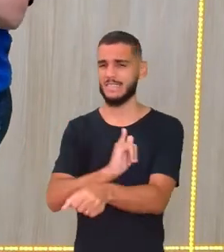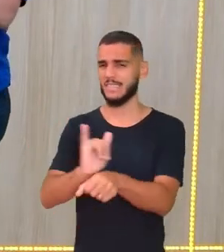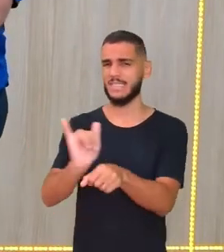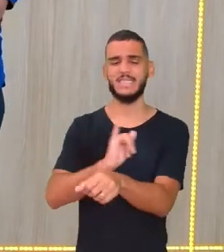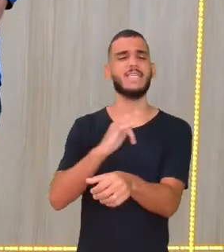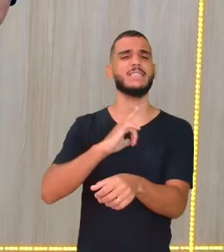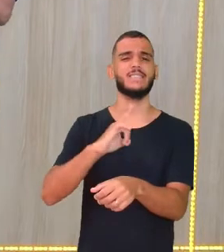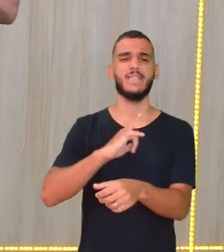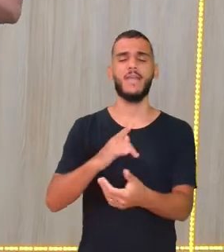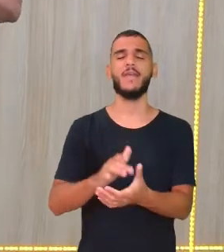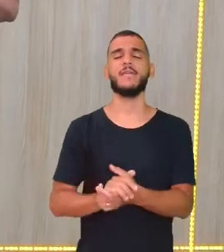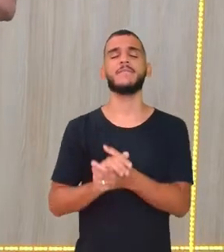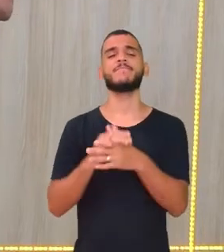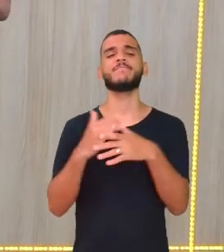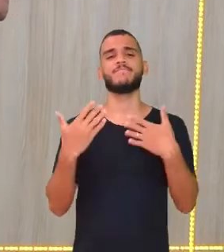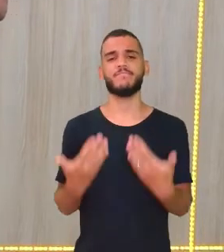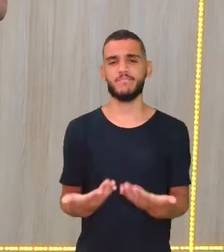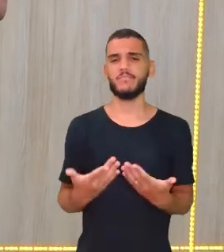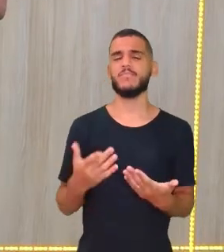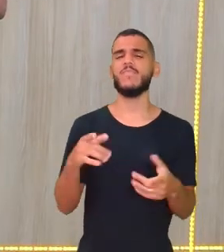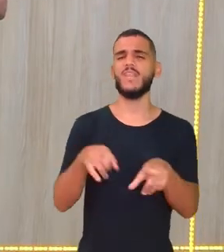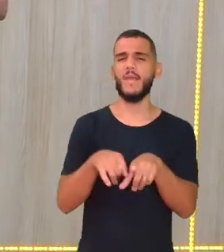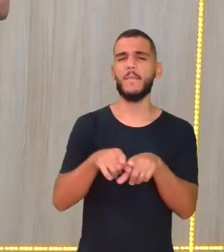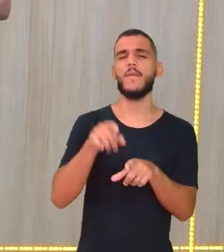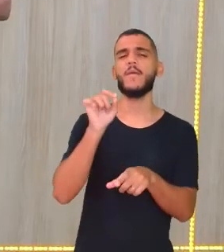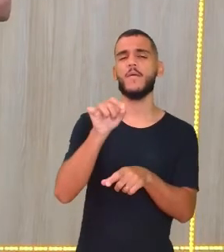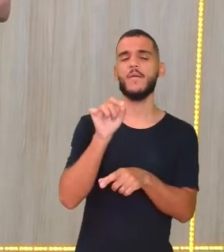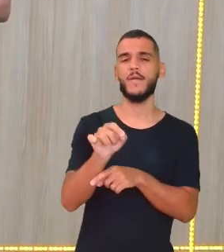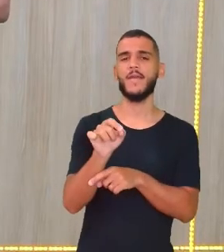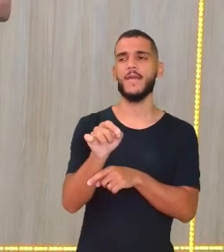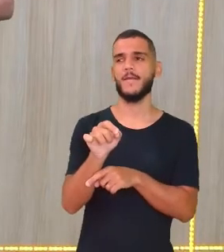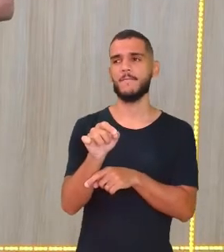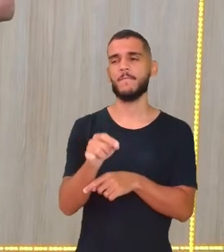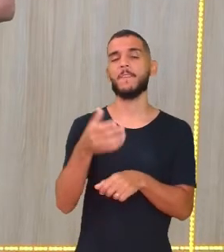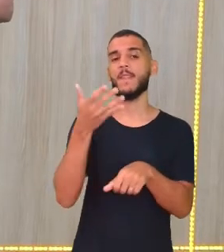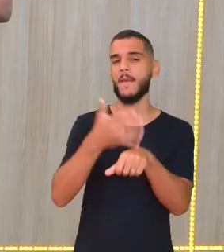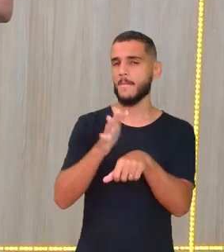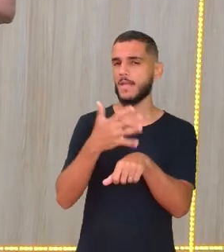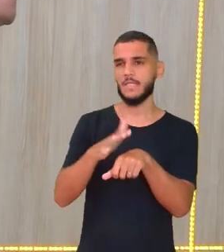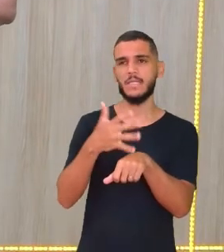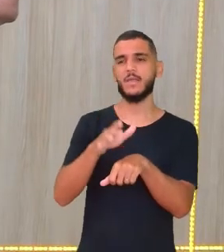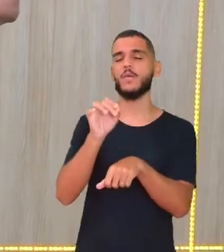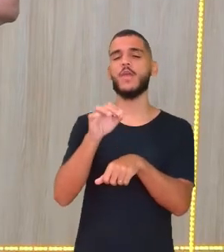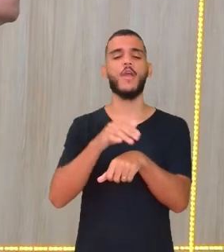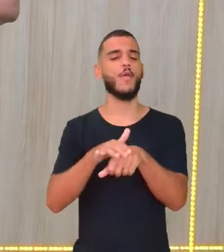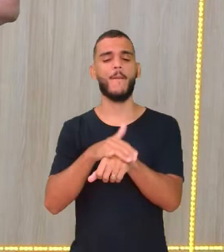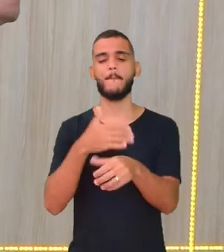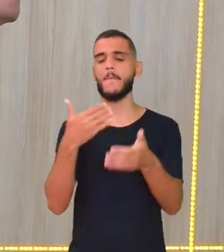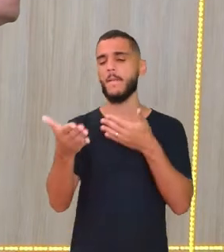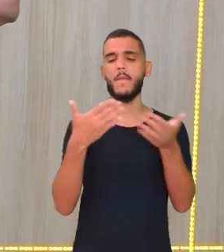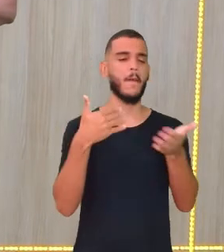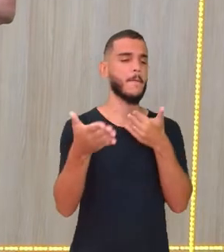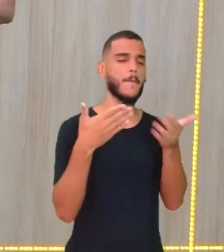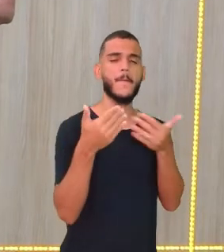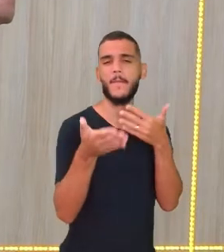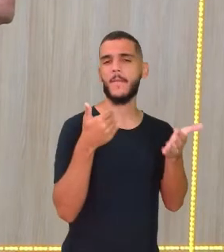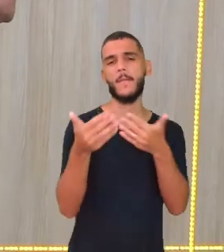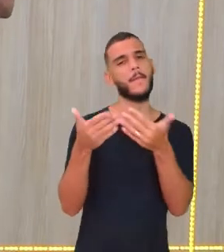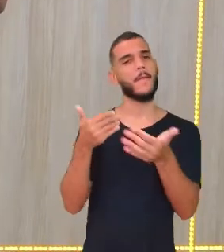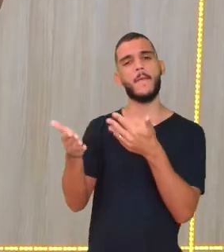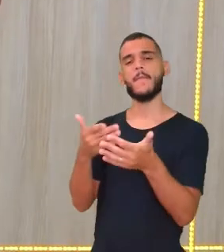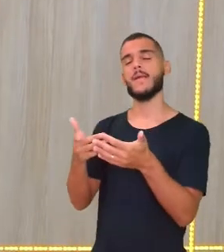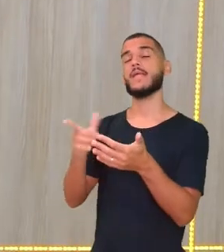gente, planejando, colocando algo em prática que ninguém sabe. Então, nós temos